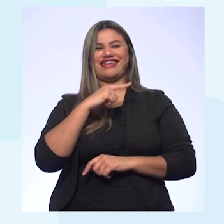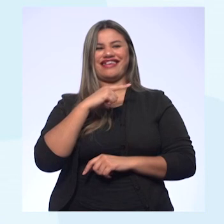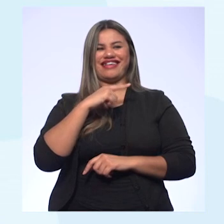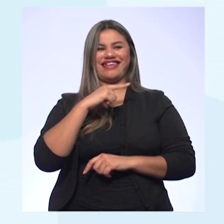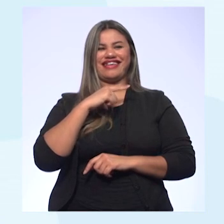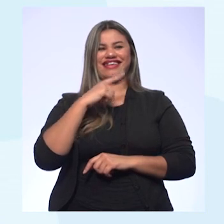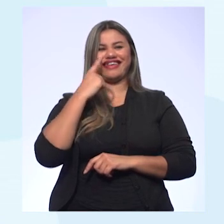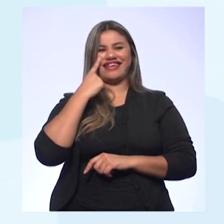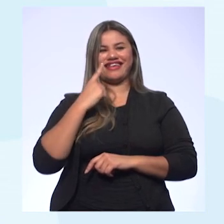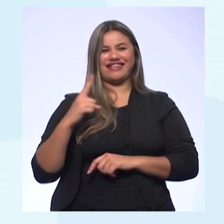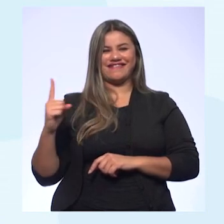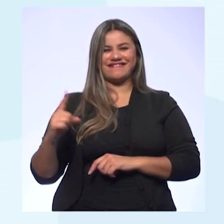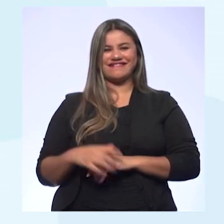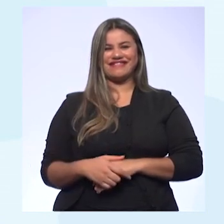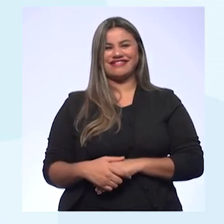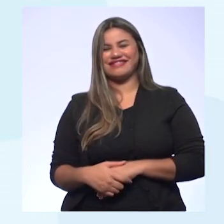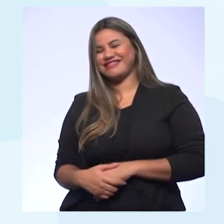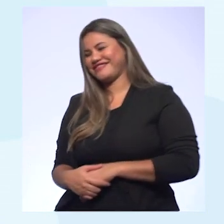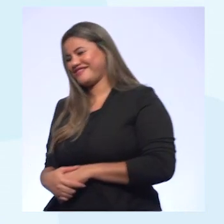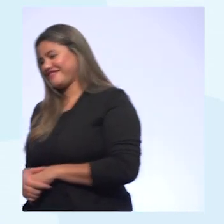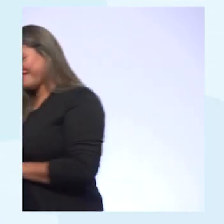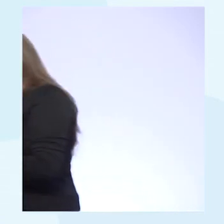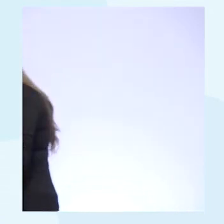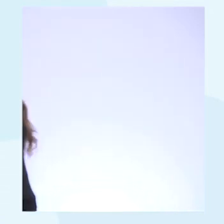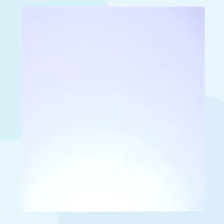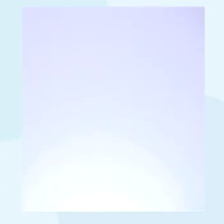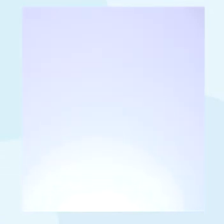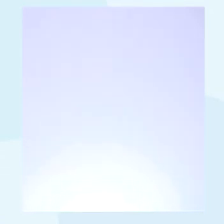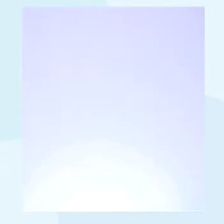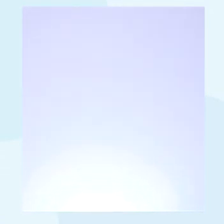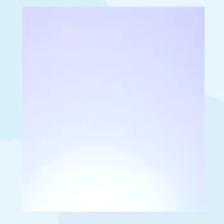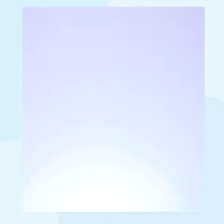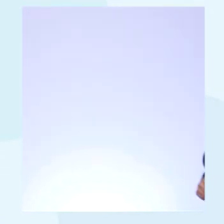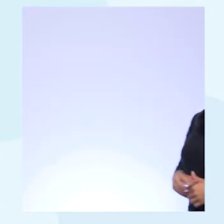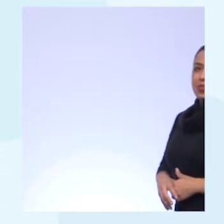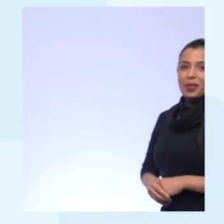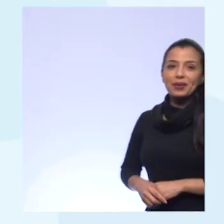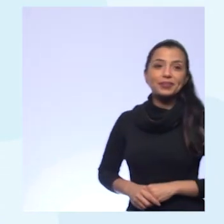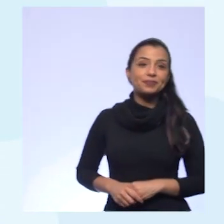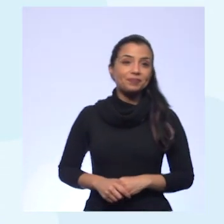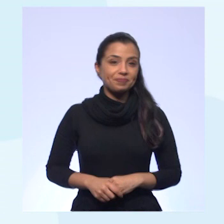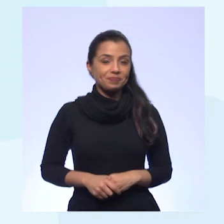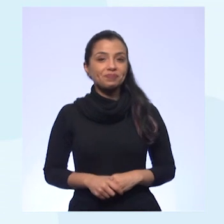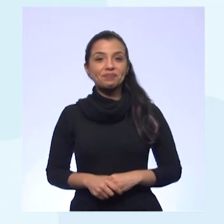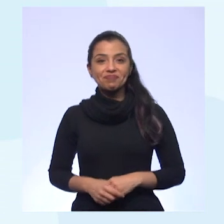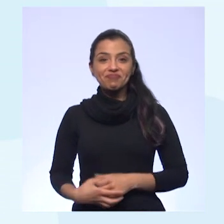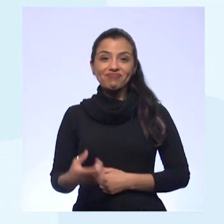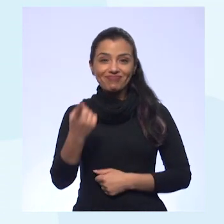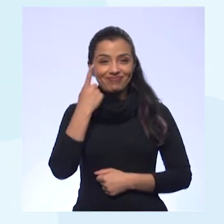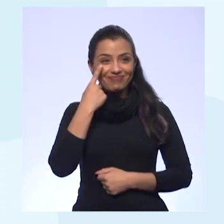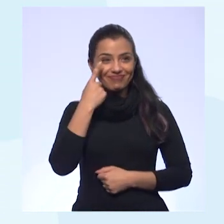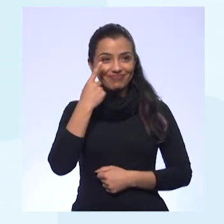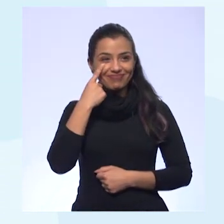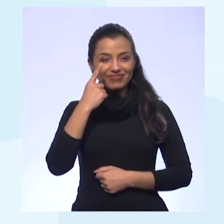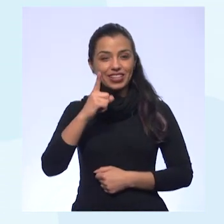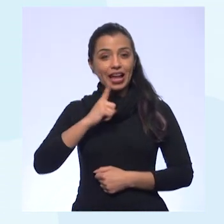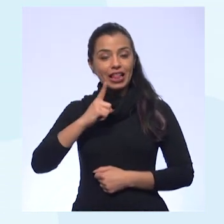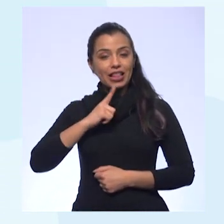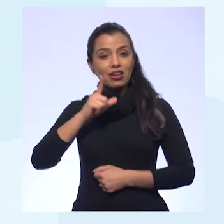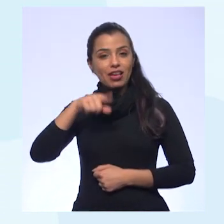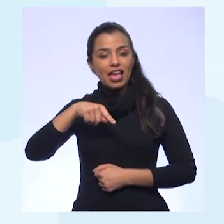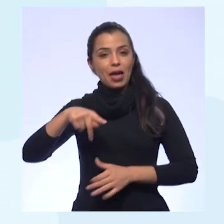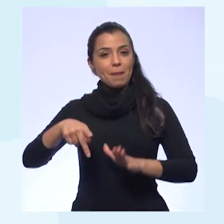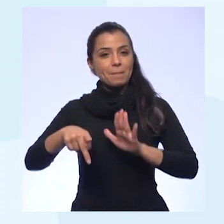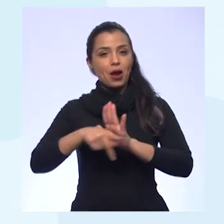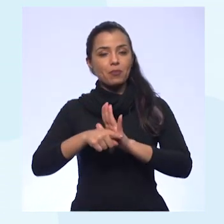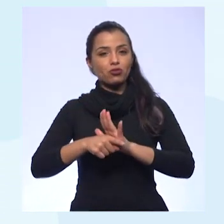Esternocleidomastoideo. Esse músculo aí, tá vendo ele localizado ali, é um músculo estriado, tá vendo as estrias, dá para a gente perceber,